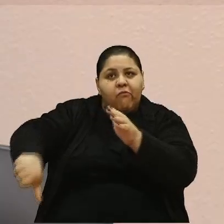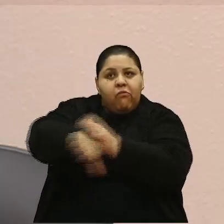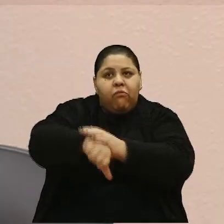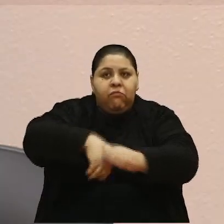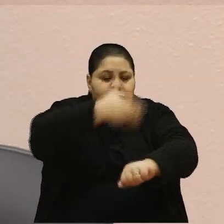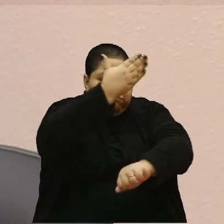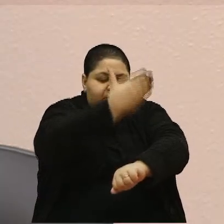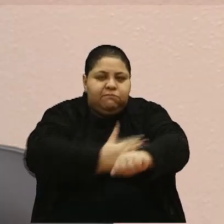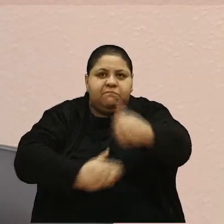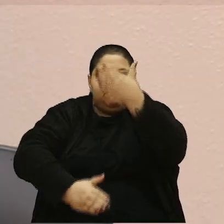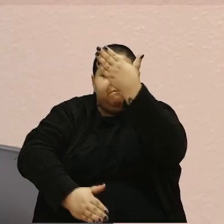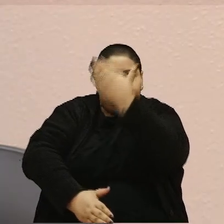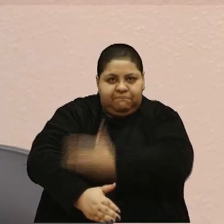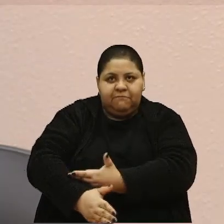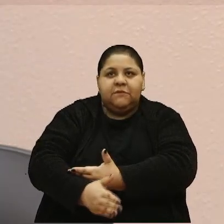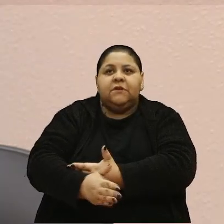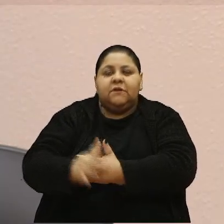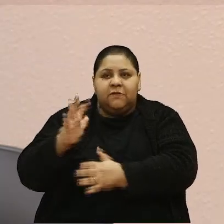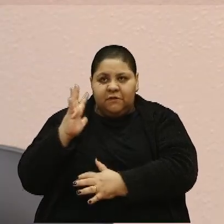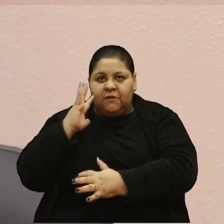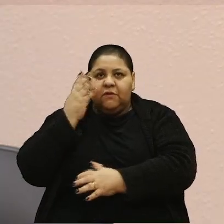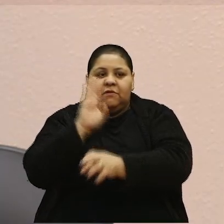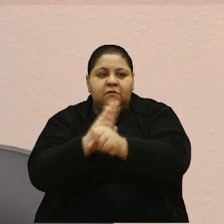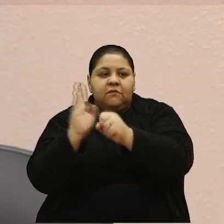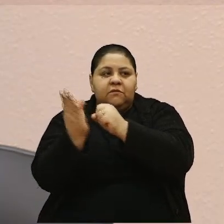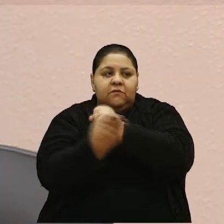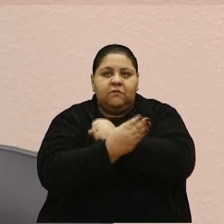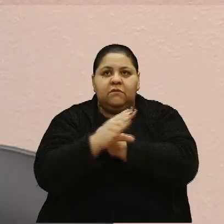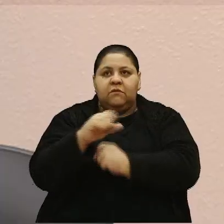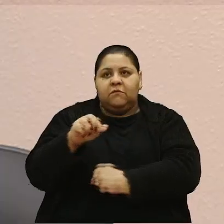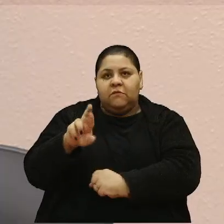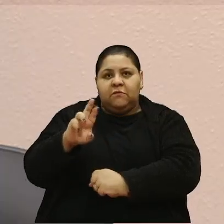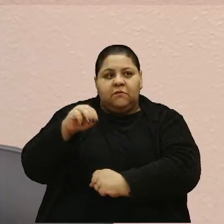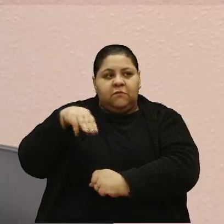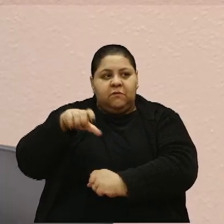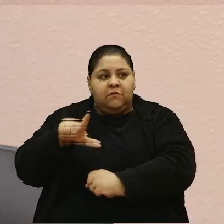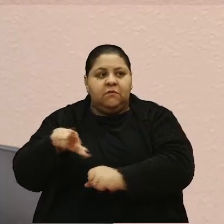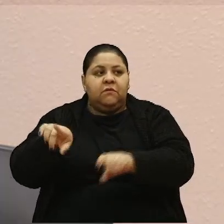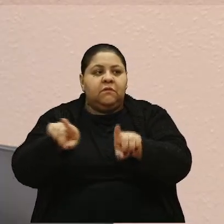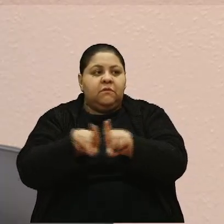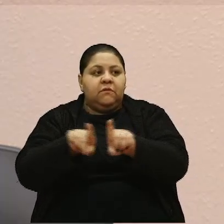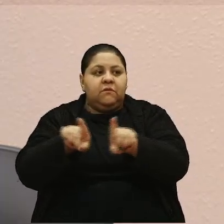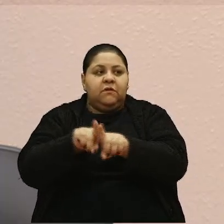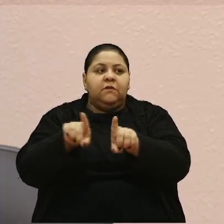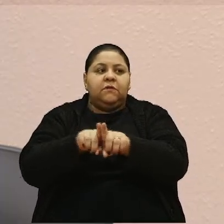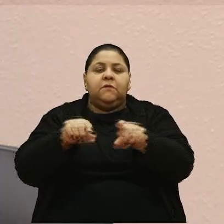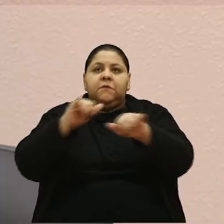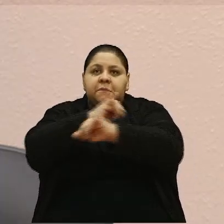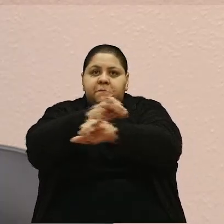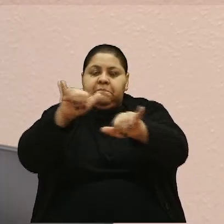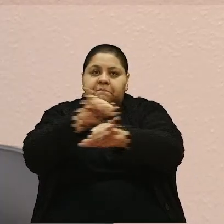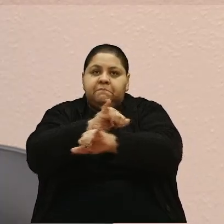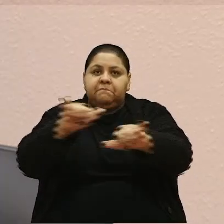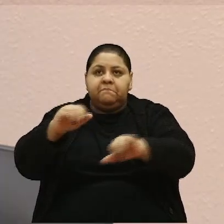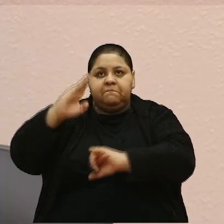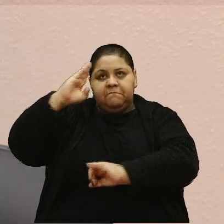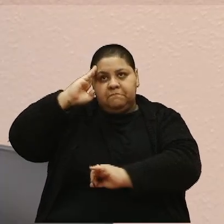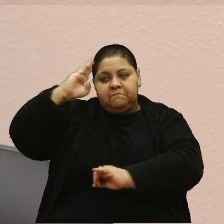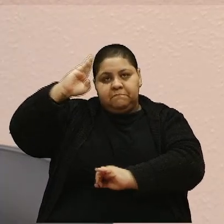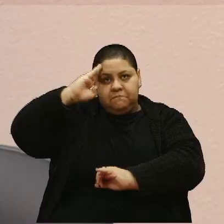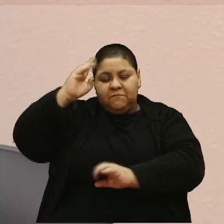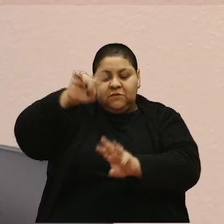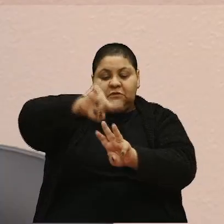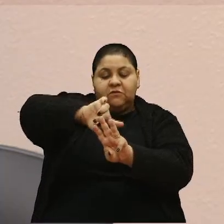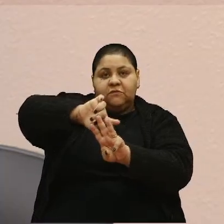esquartejamento ocorrido no bairro Monte Carmelo, que foi noticiado na imprensa, e os soldados Silva Pérez, soldado Johan, soldado